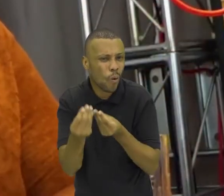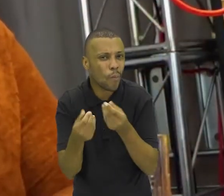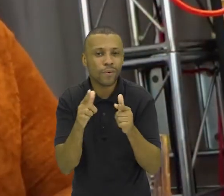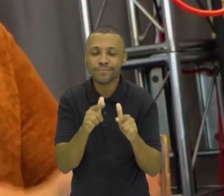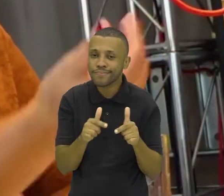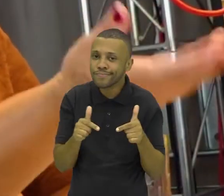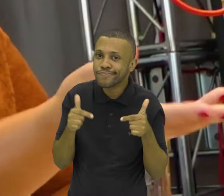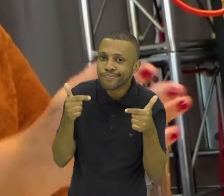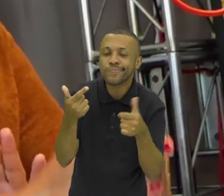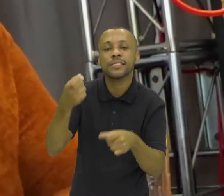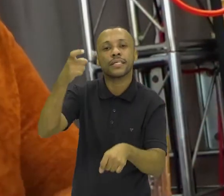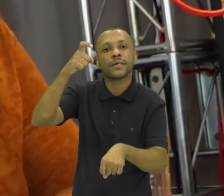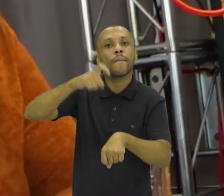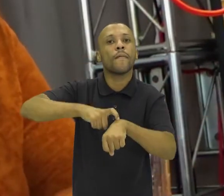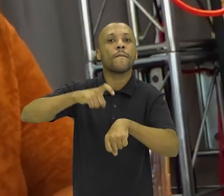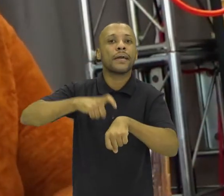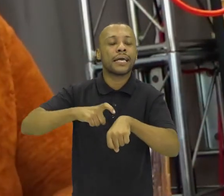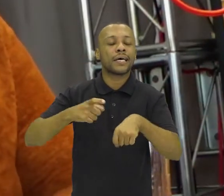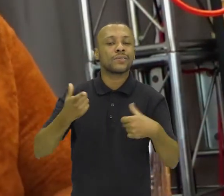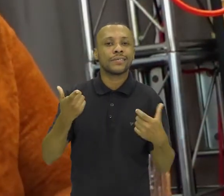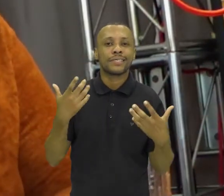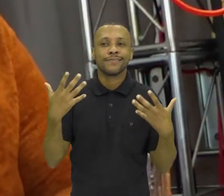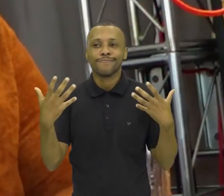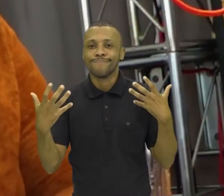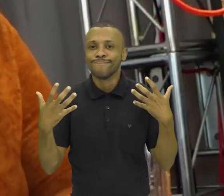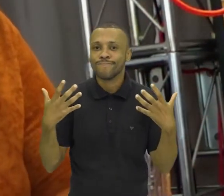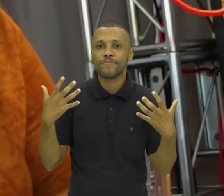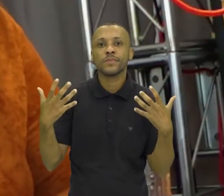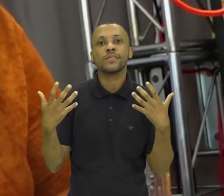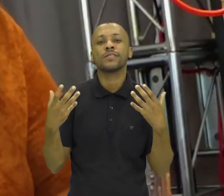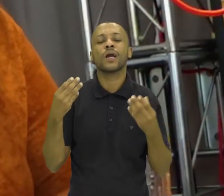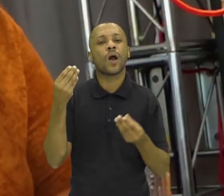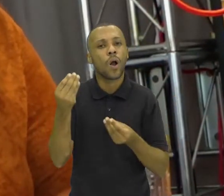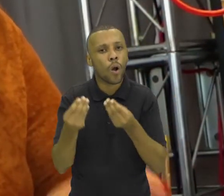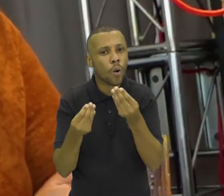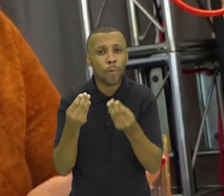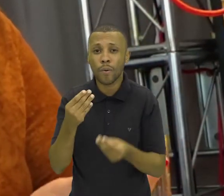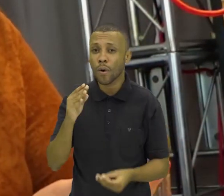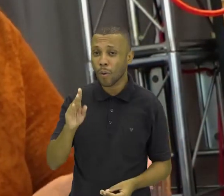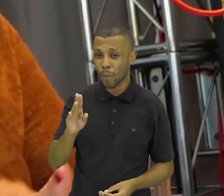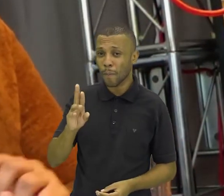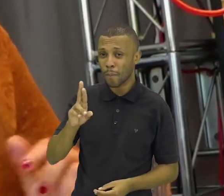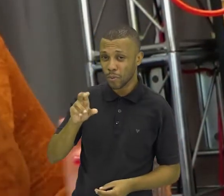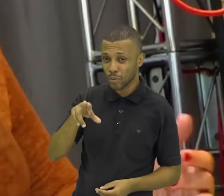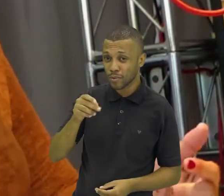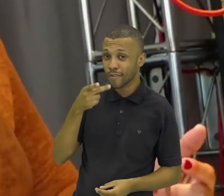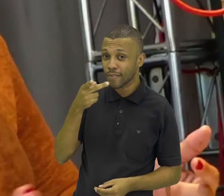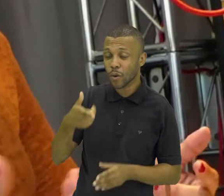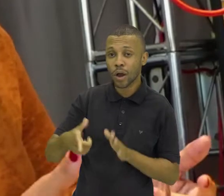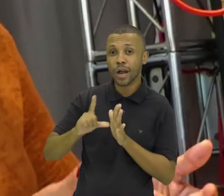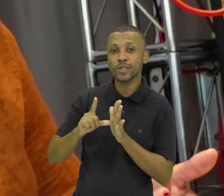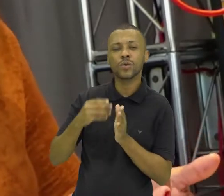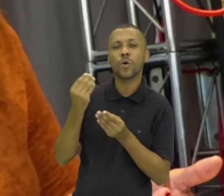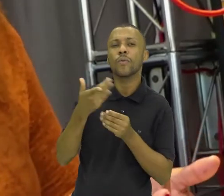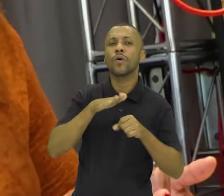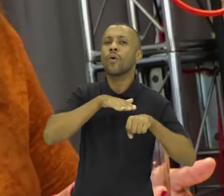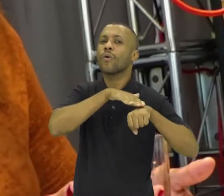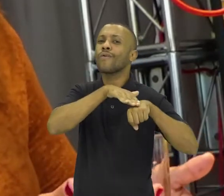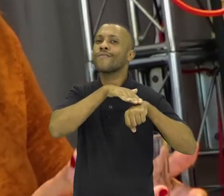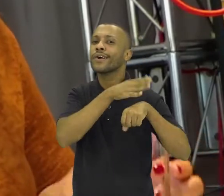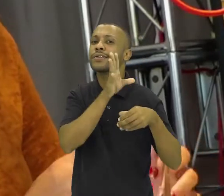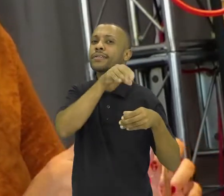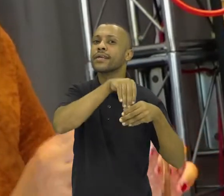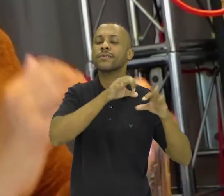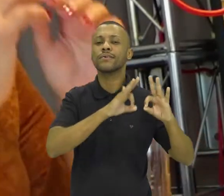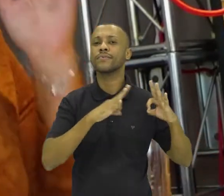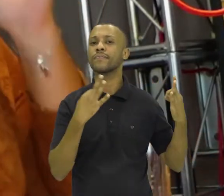foi com a pessoa com deficiência, até onde eu e o Bruno nos conhecemos, é que, como o Bruno falou, não tinha ninguém com deficiência na minha família.